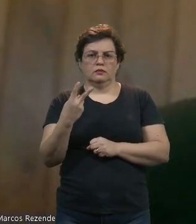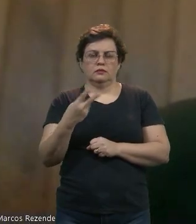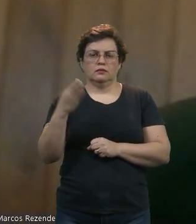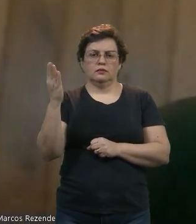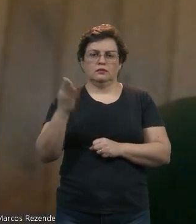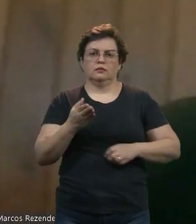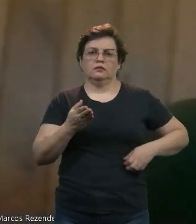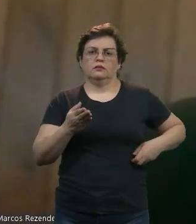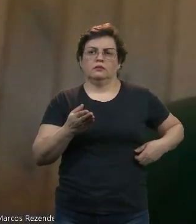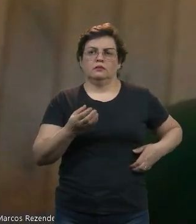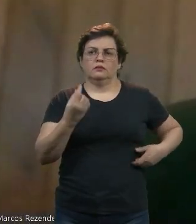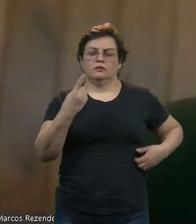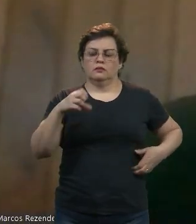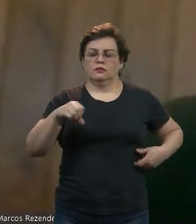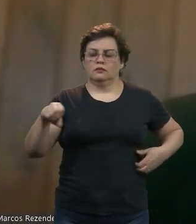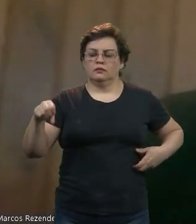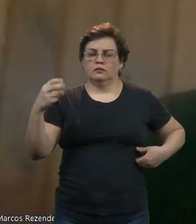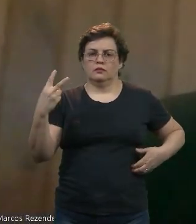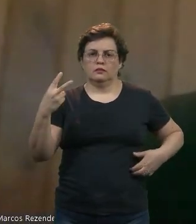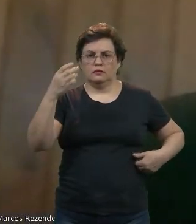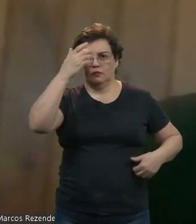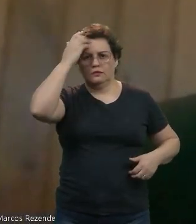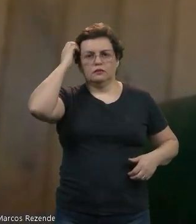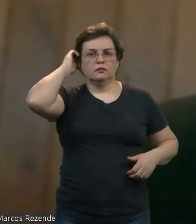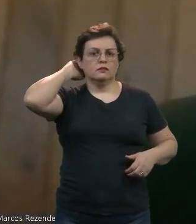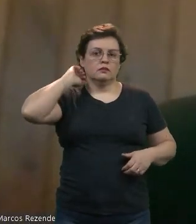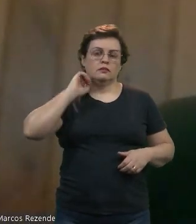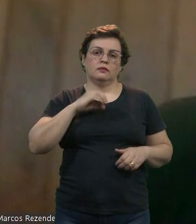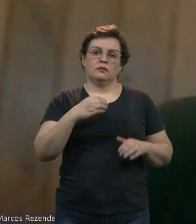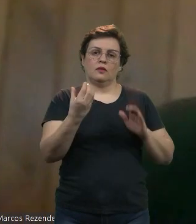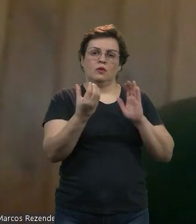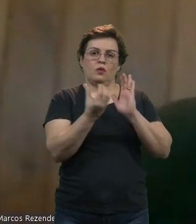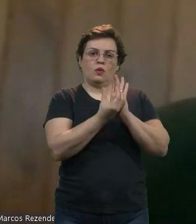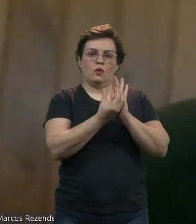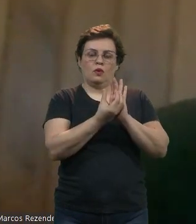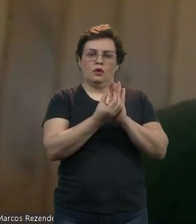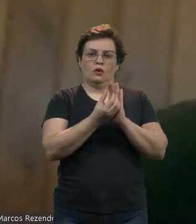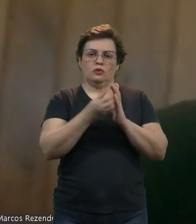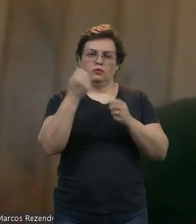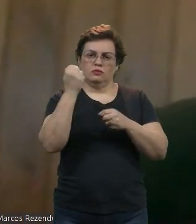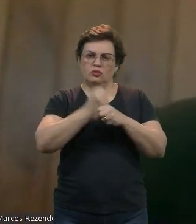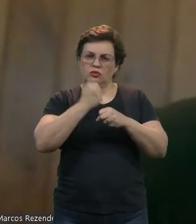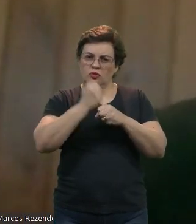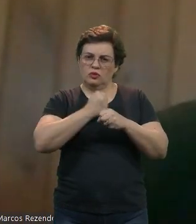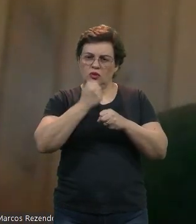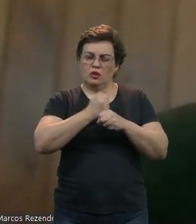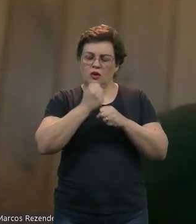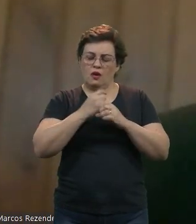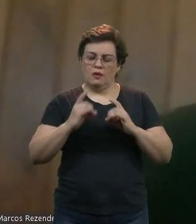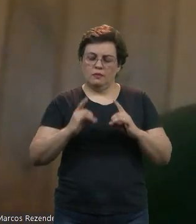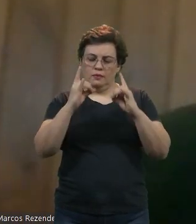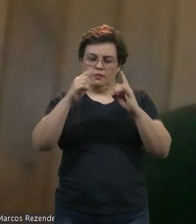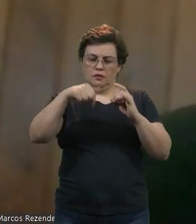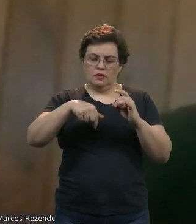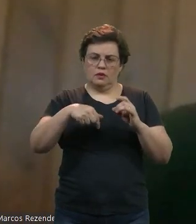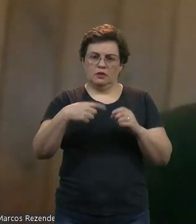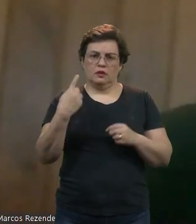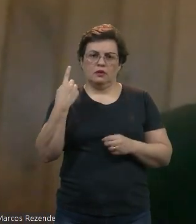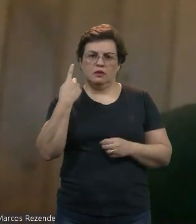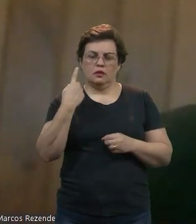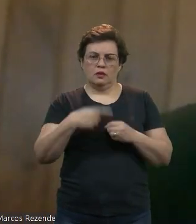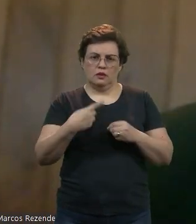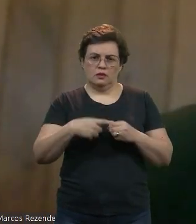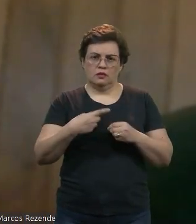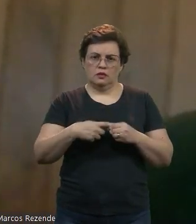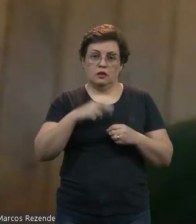28 de setembro de 1992, Código de Obras e Edificações do Município, dispondo sobre o rebaixamento